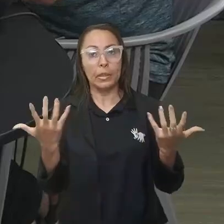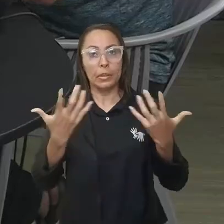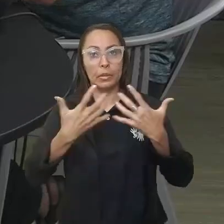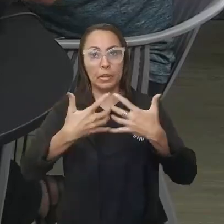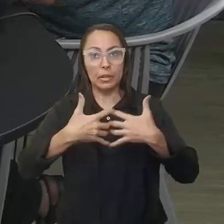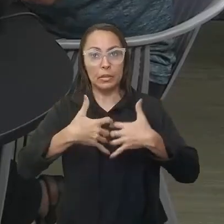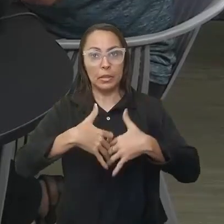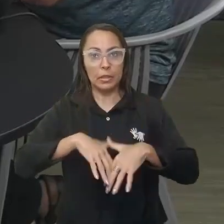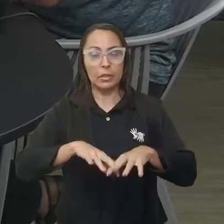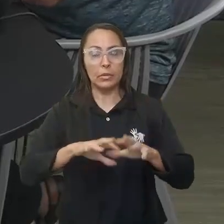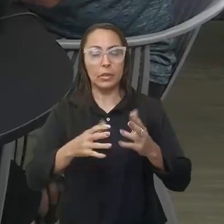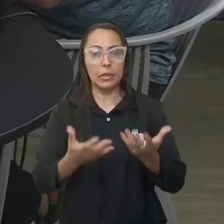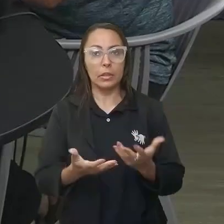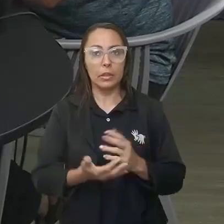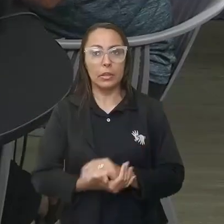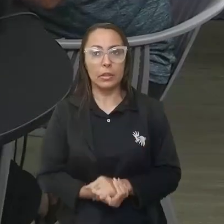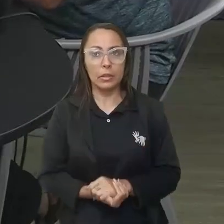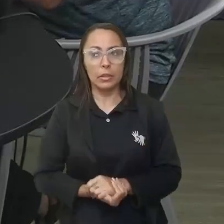interseccionalidade nas